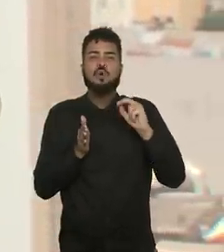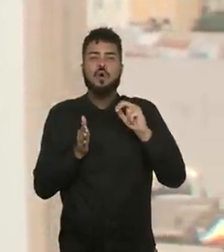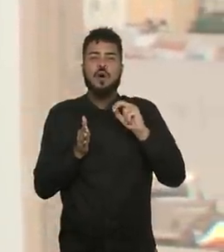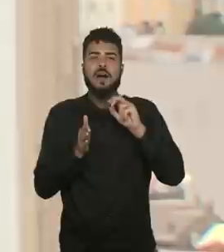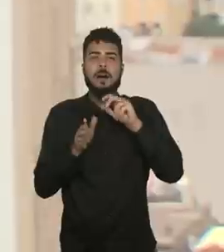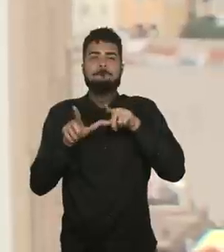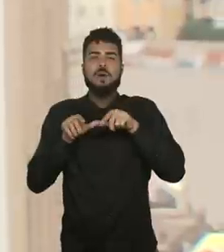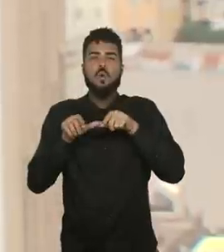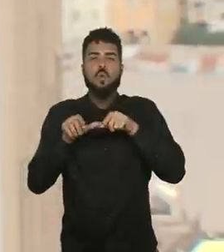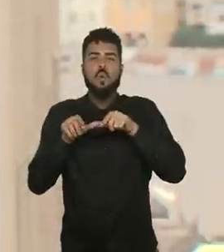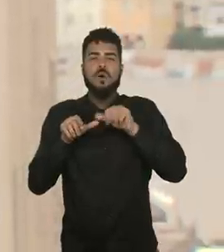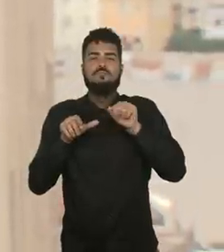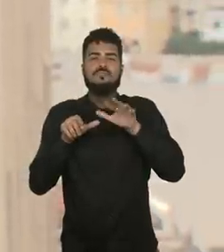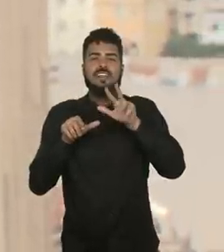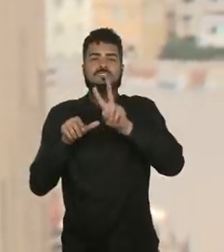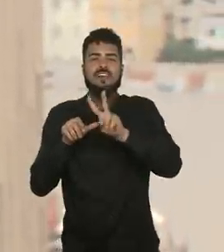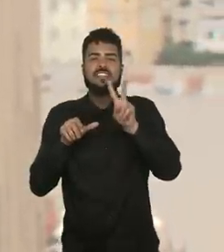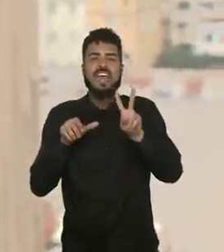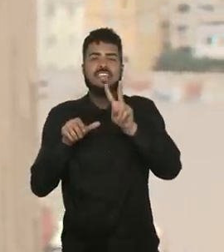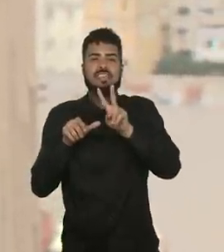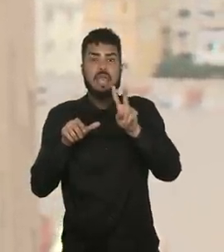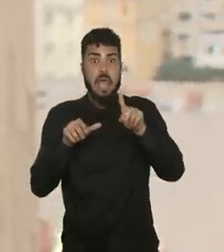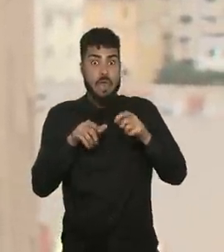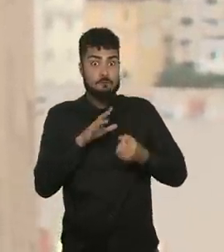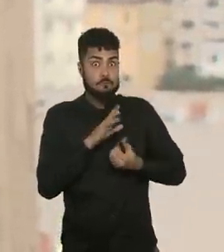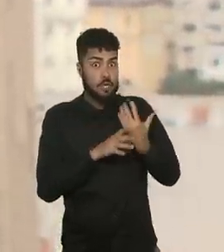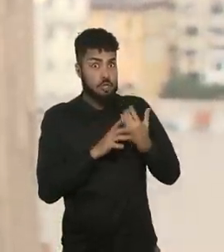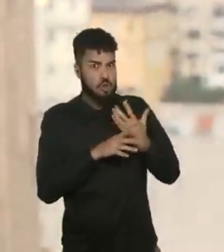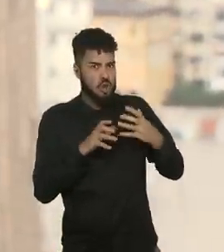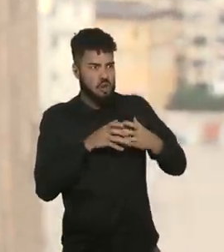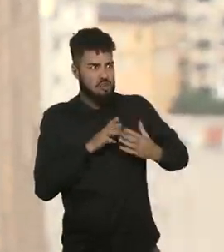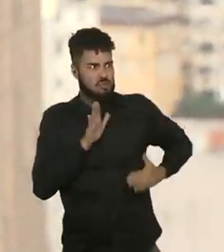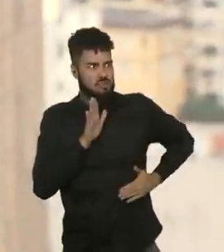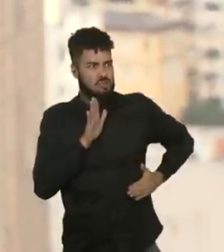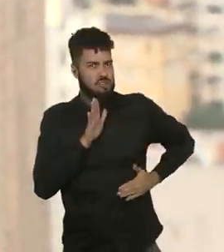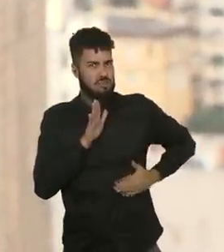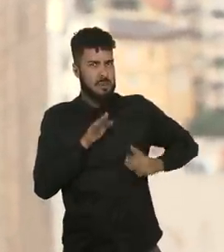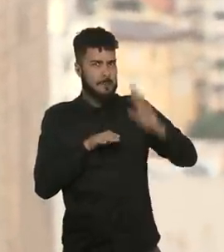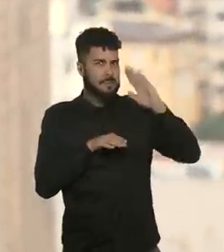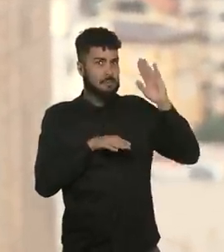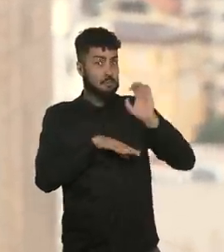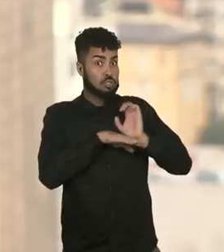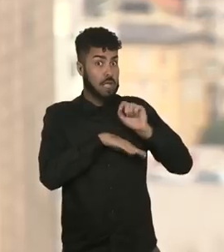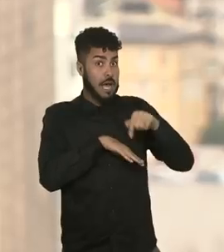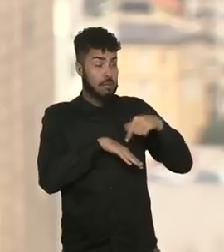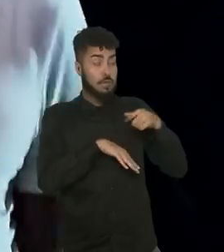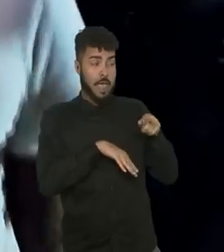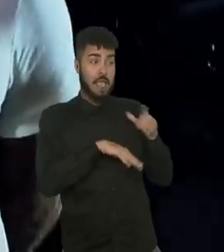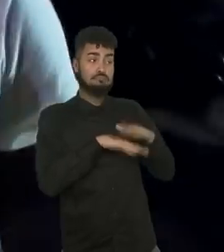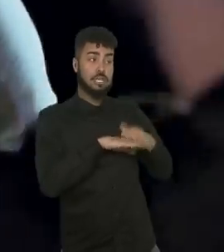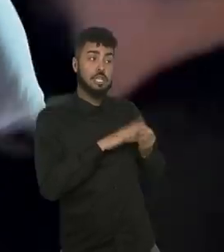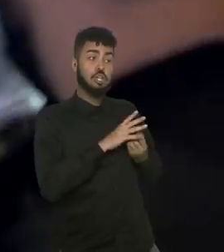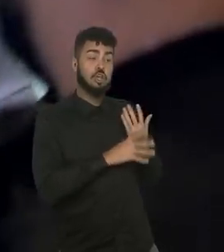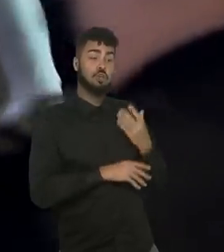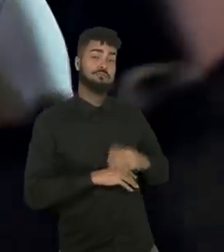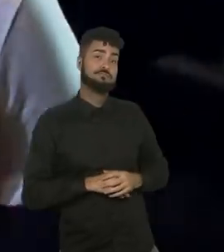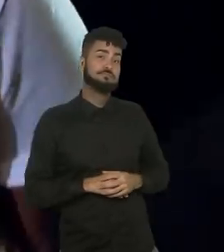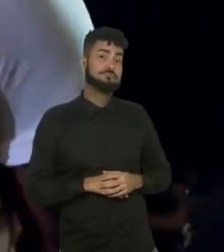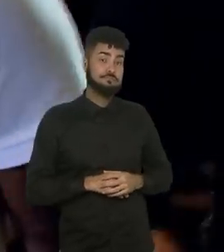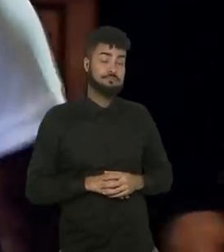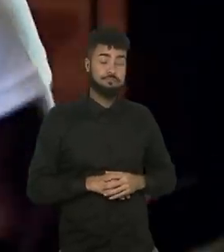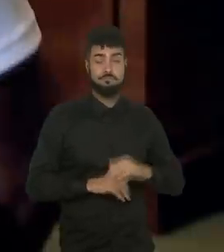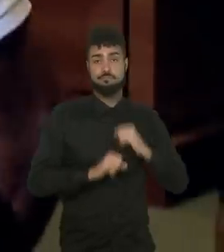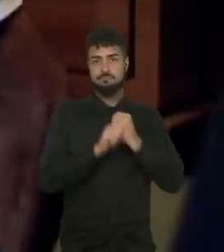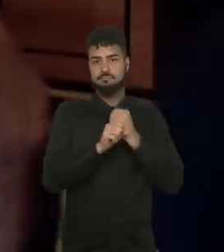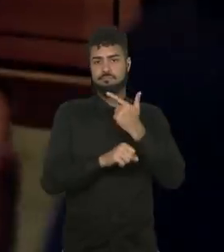ele é apontado como um dos fundadores uma das principais facções criminosas do Estado entre